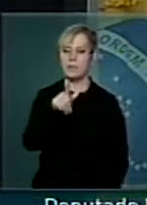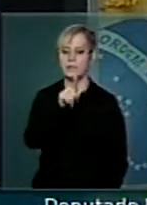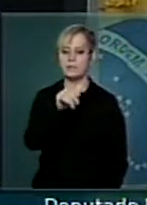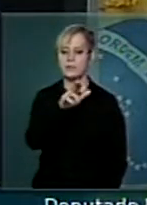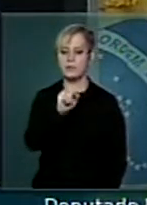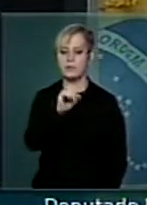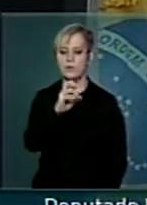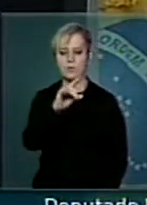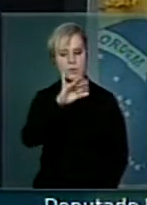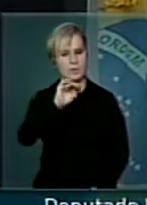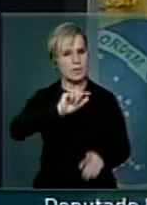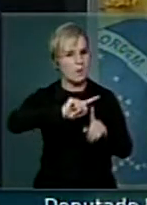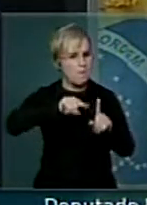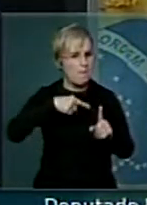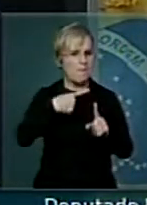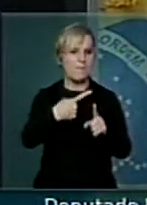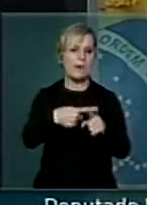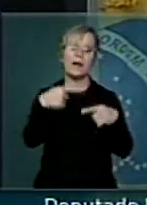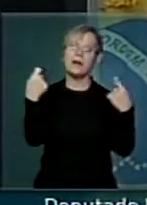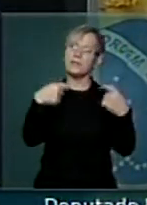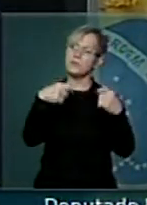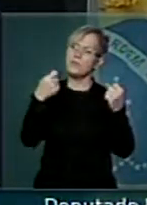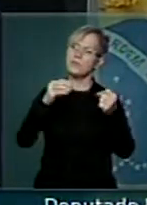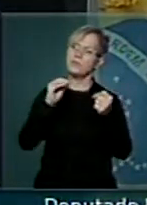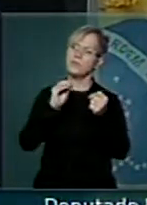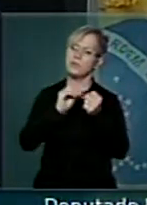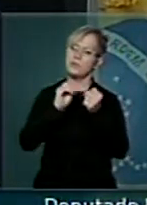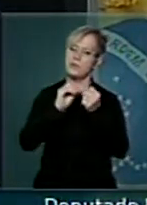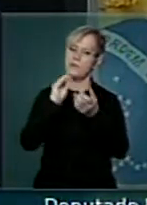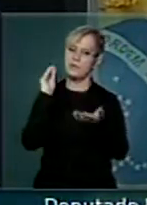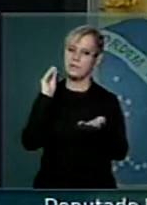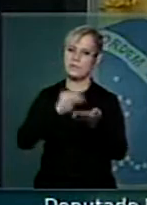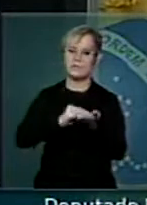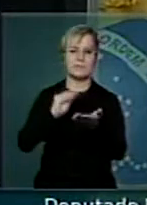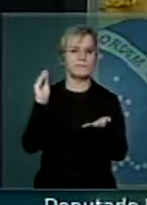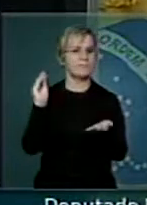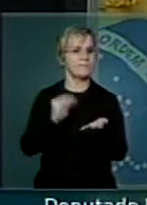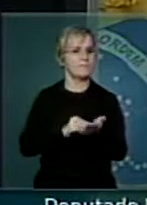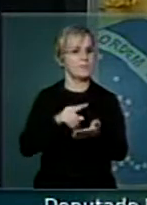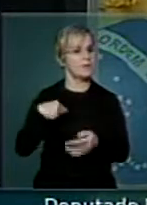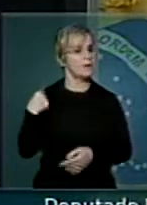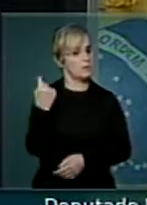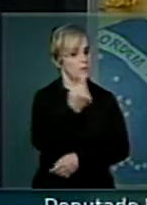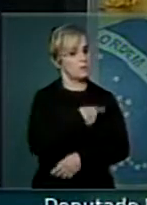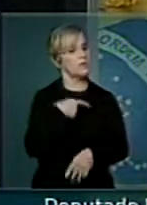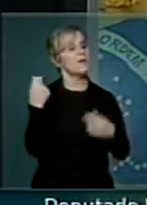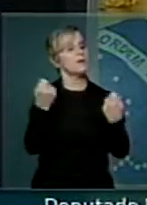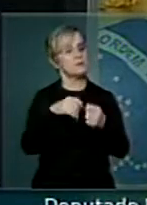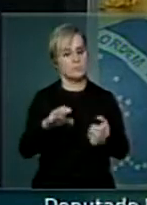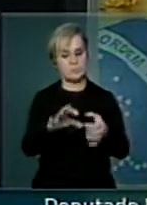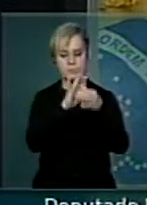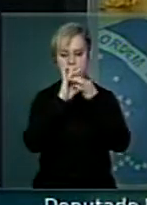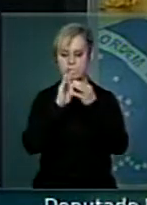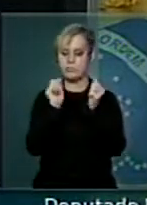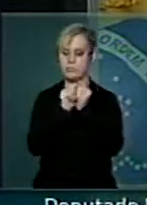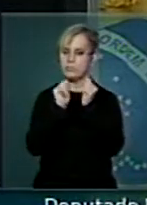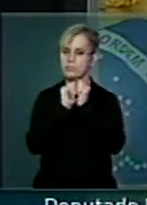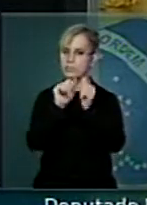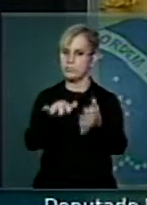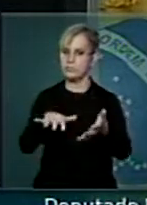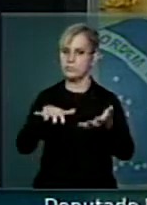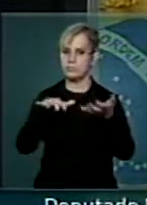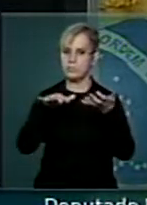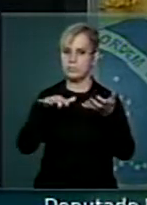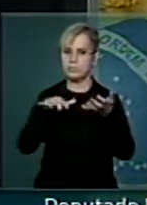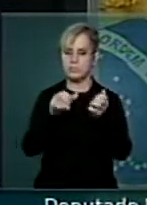feito. Nós precisamos, na união do Parlamento,